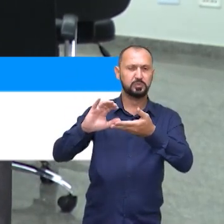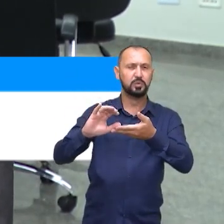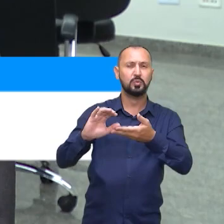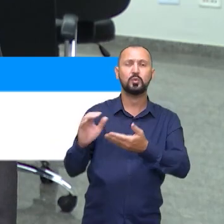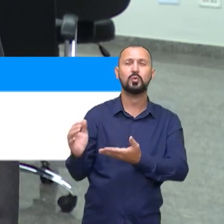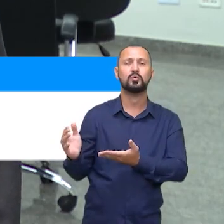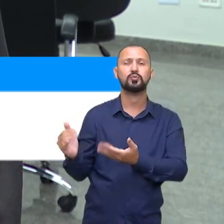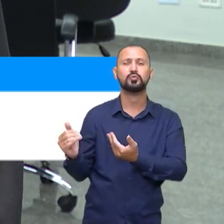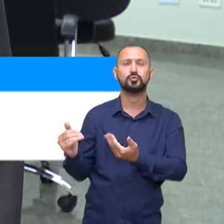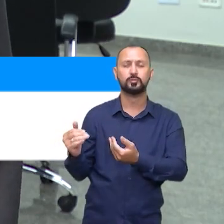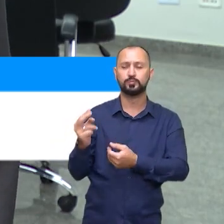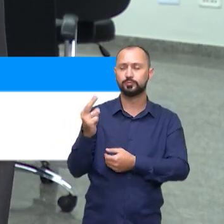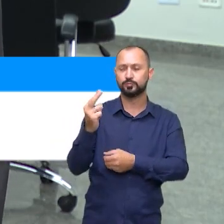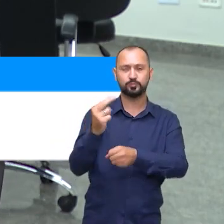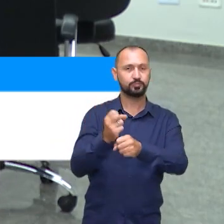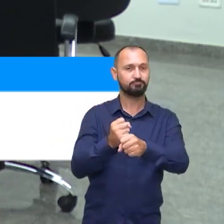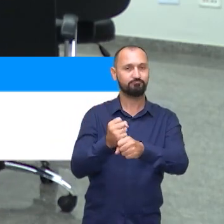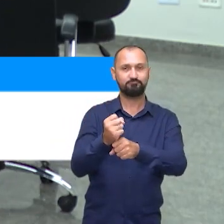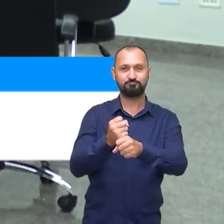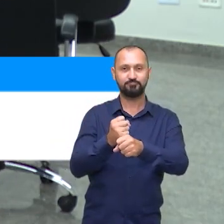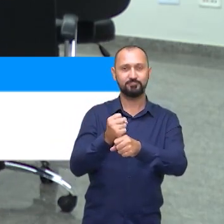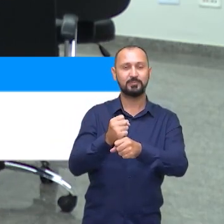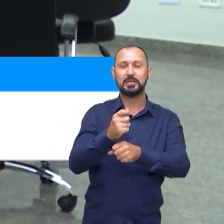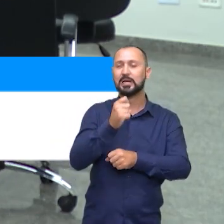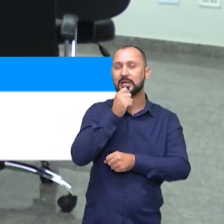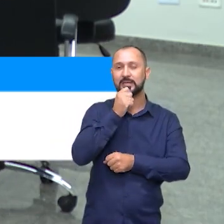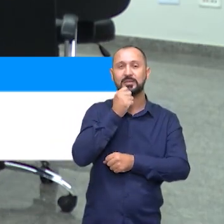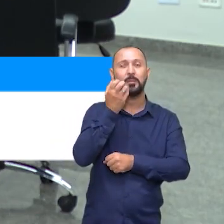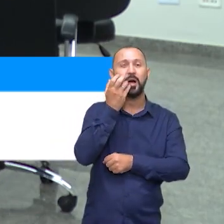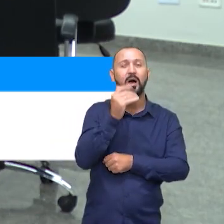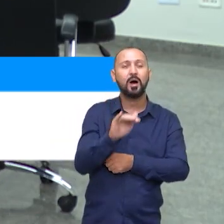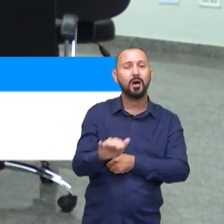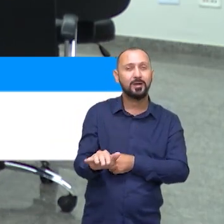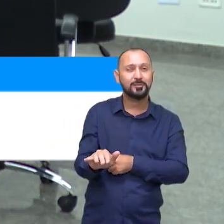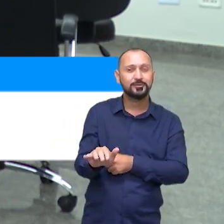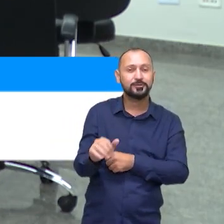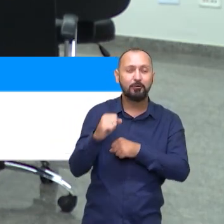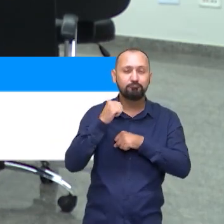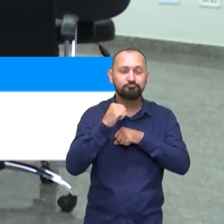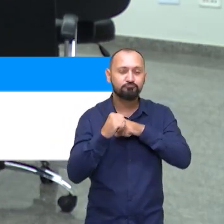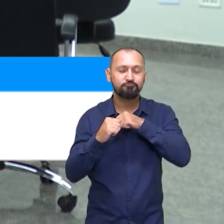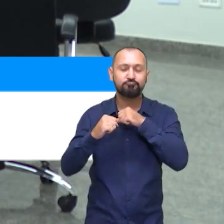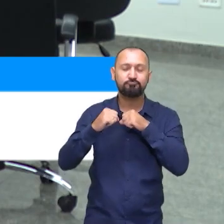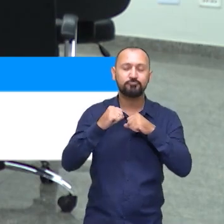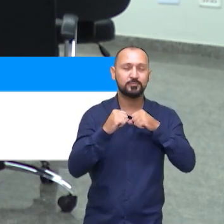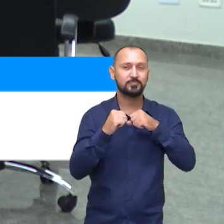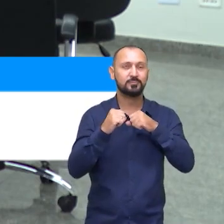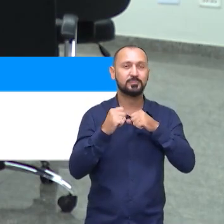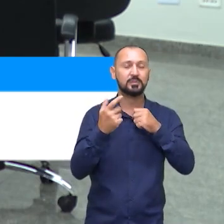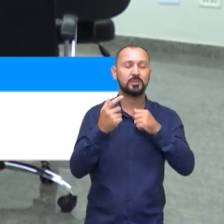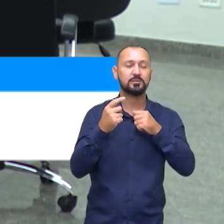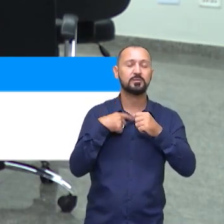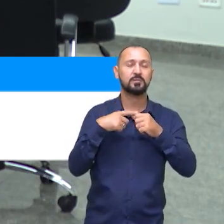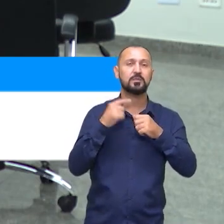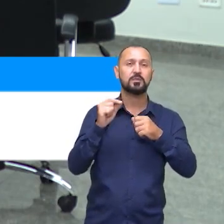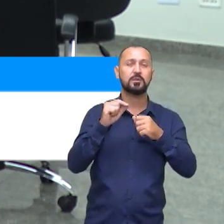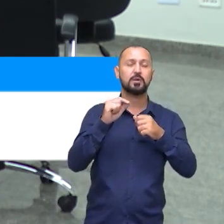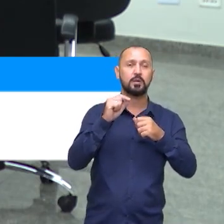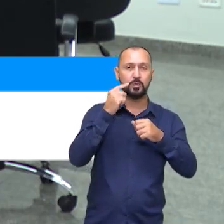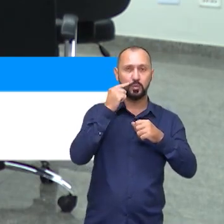Conselho Federal, que é um conselho relativamente muito novo, apenas 2 anos, é uma criança